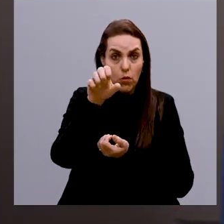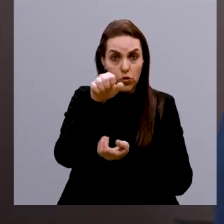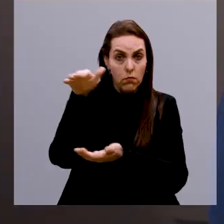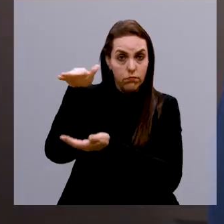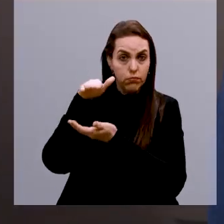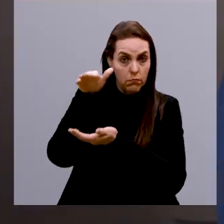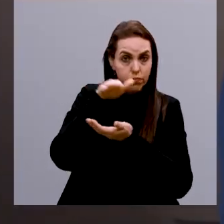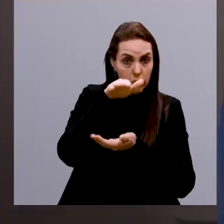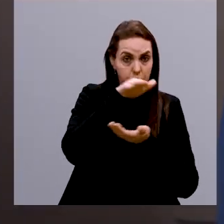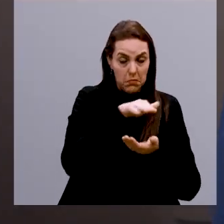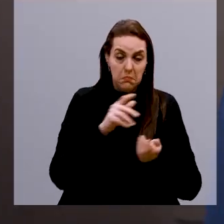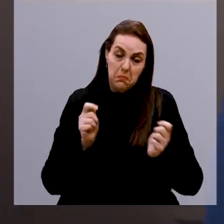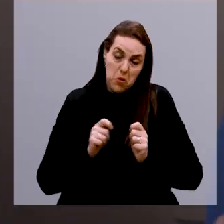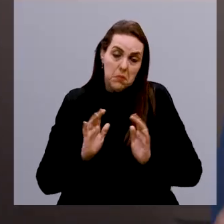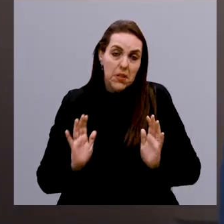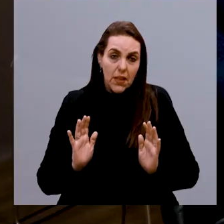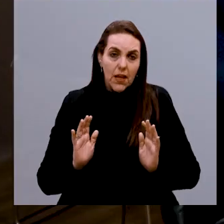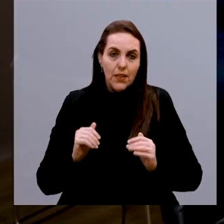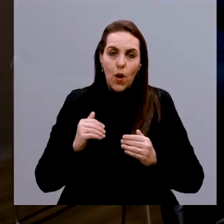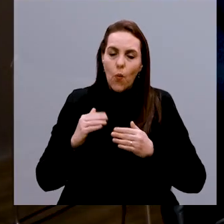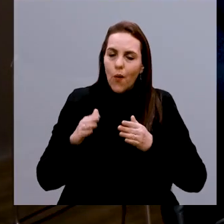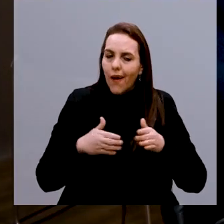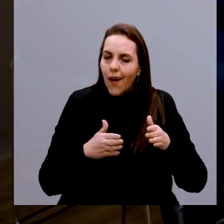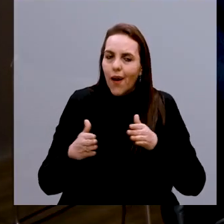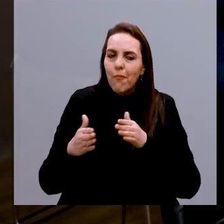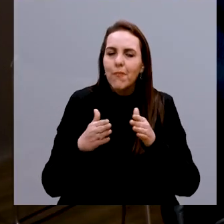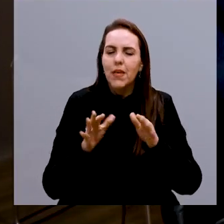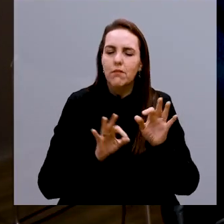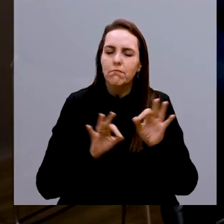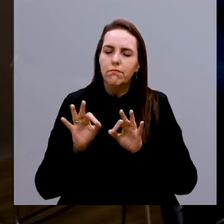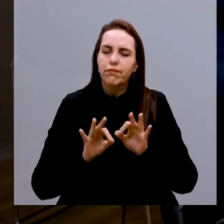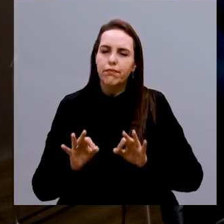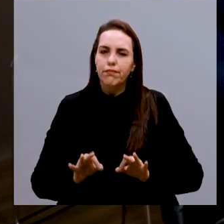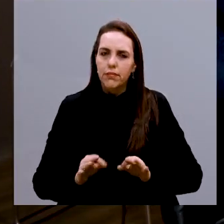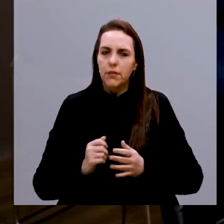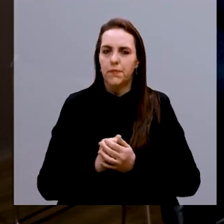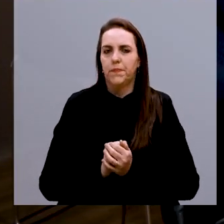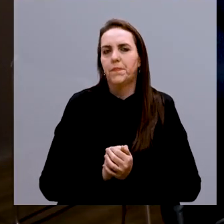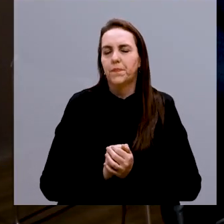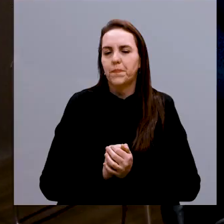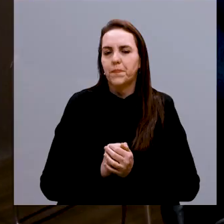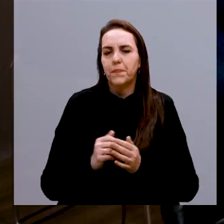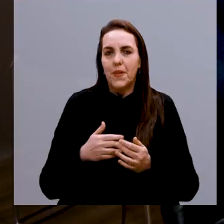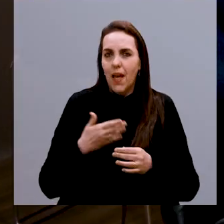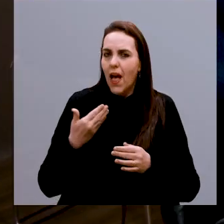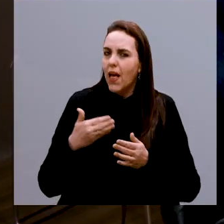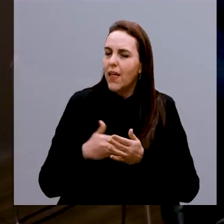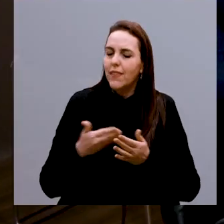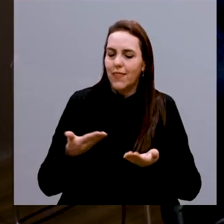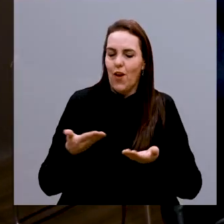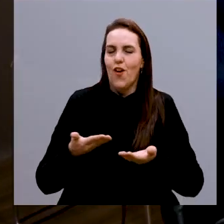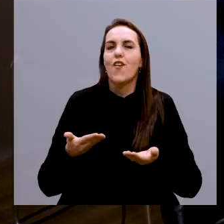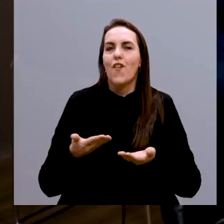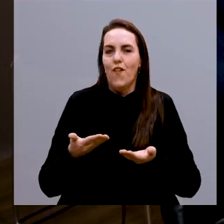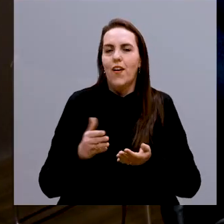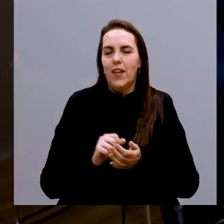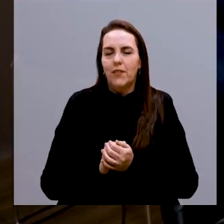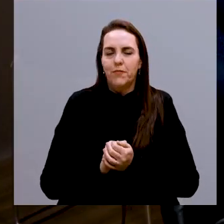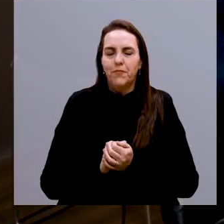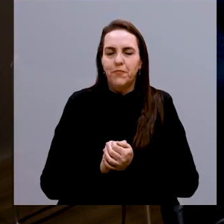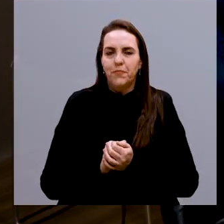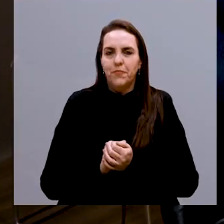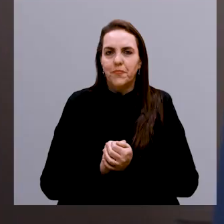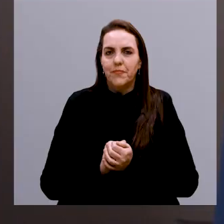casas e recolher, quem sabe, né? Então, é um caminho que vem sendo traçado e até o momento